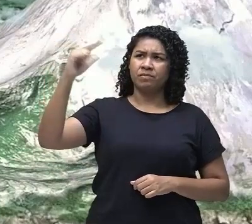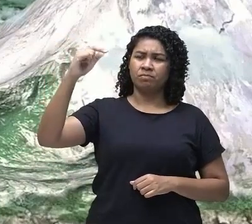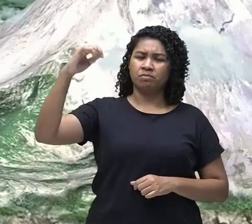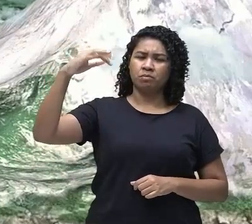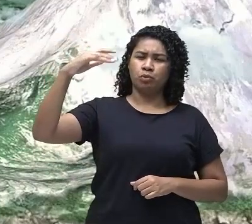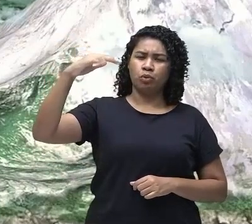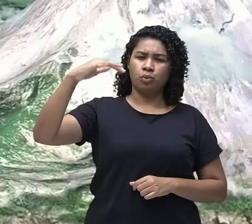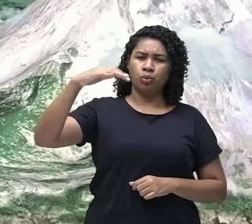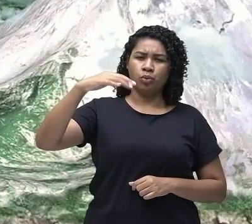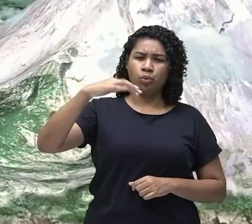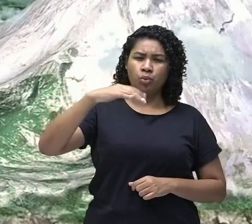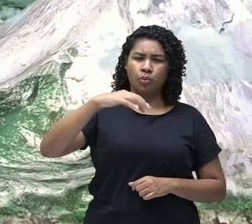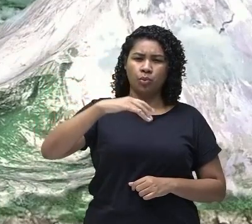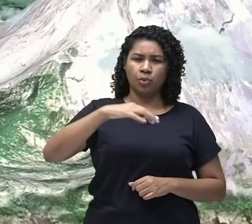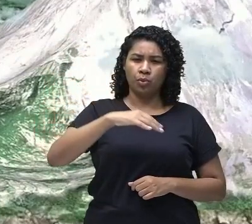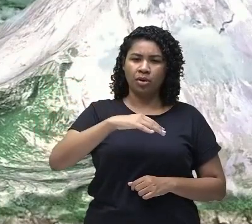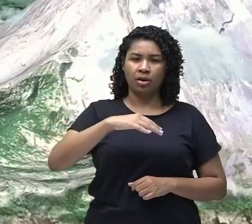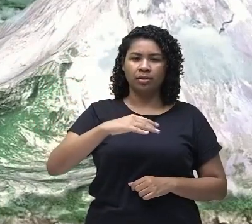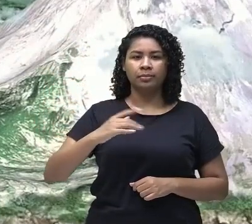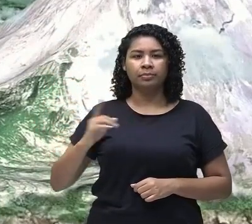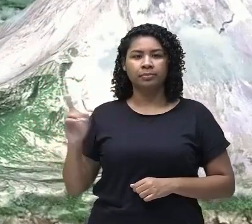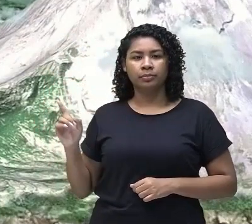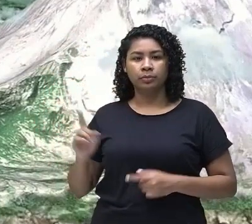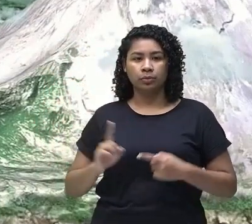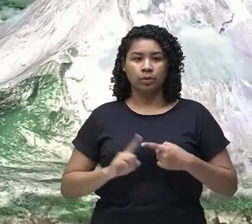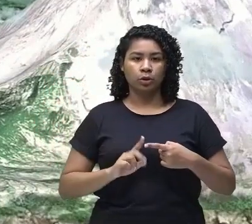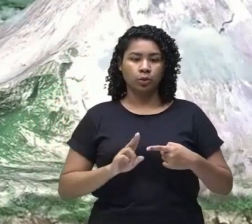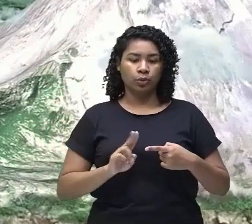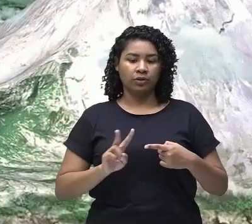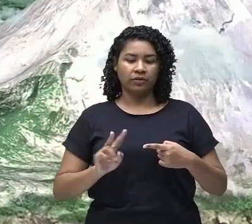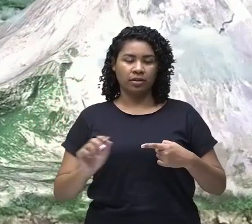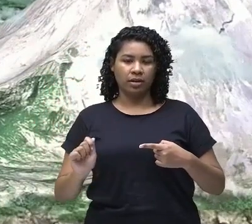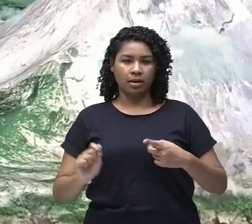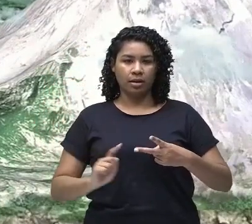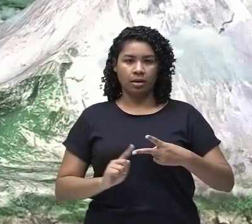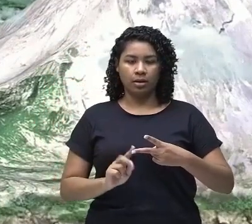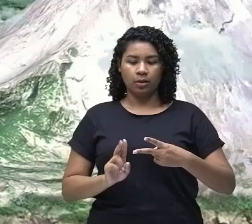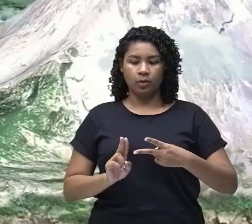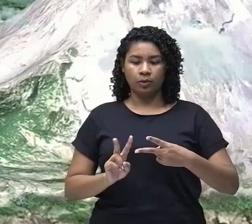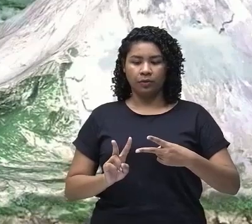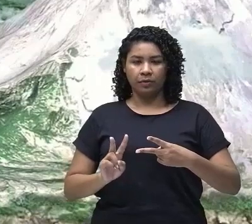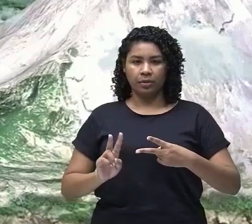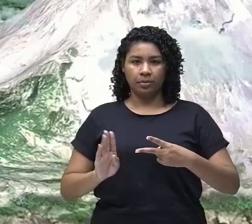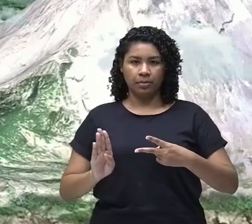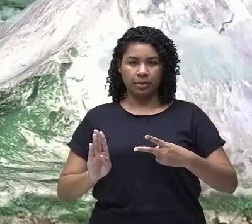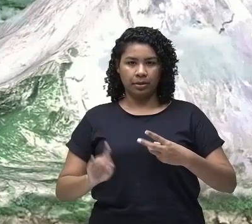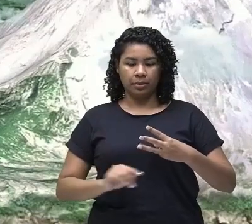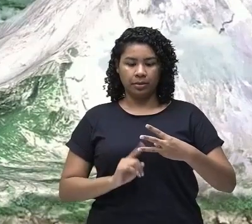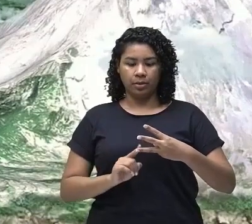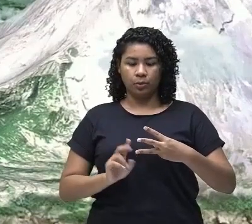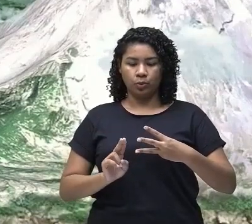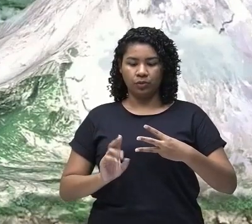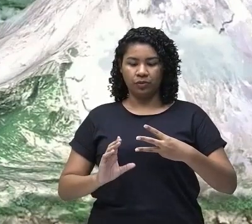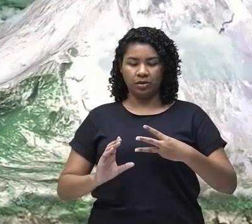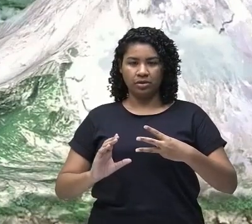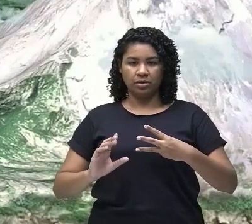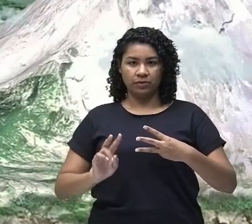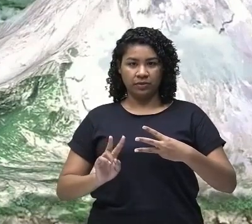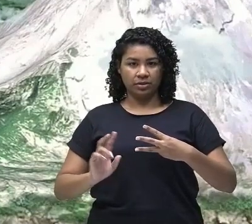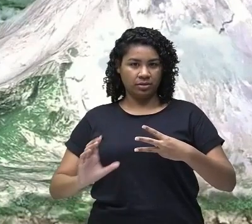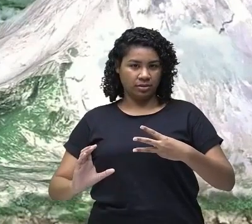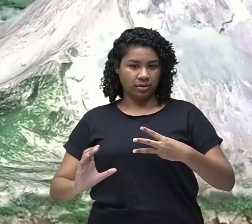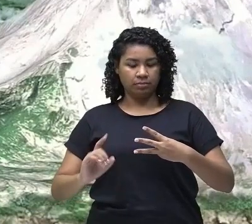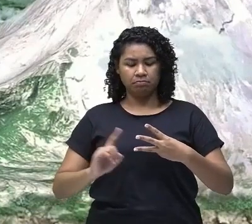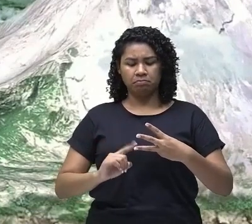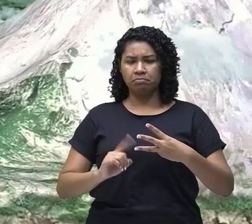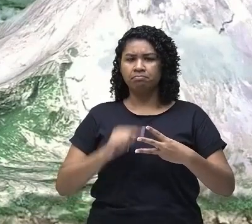a Terra. UVA, UVB, e reparem que o UVC não atinge a Terra. Por quê? Porque ele está